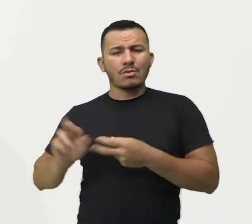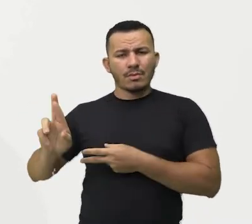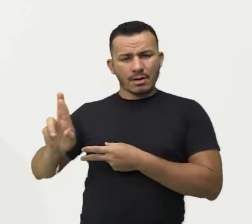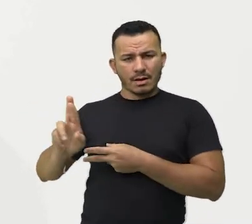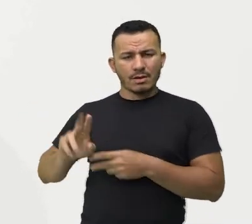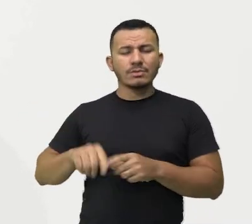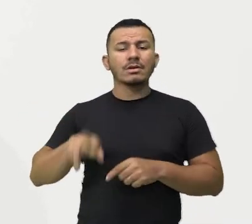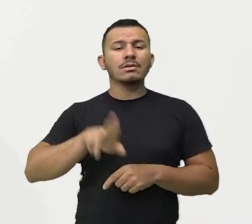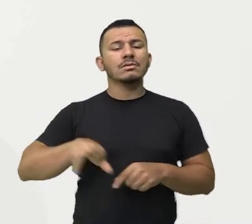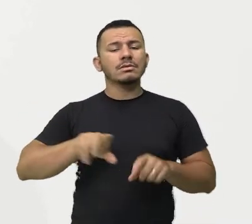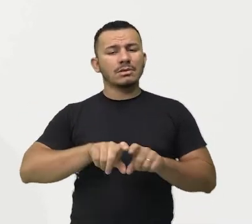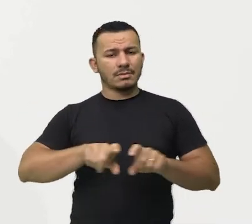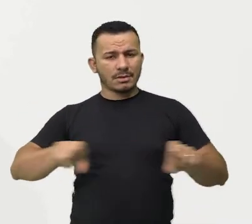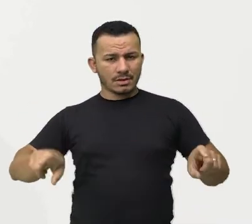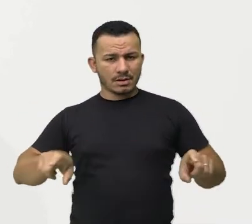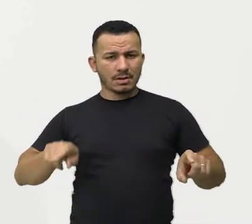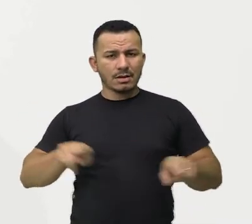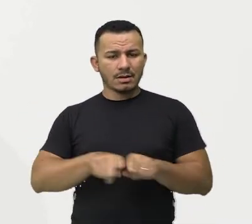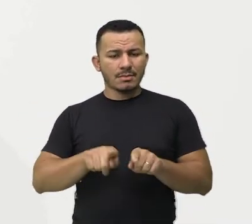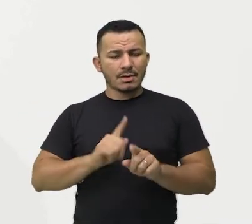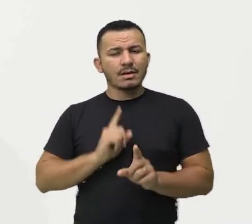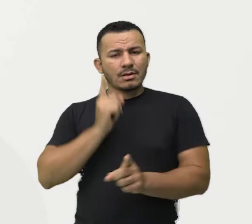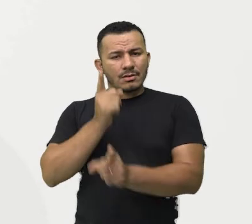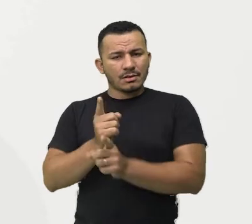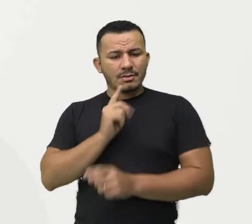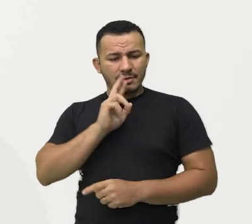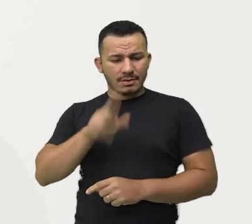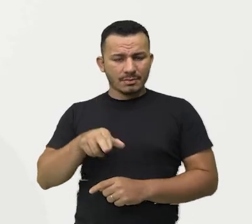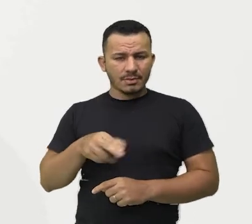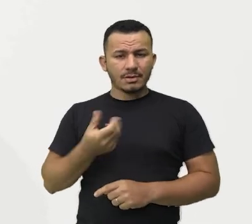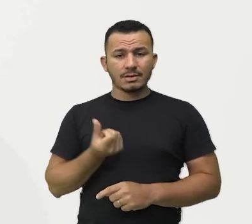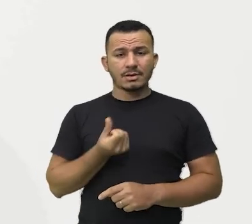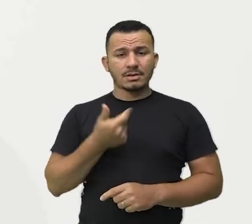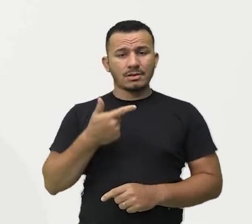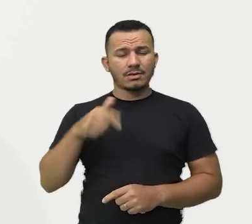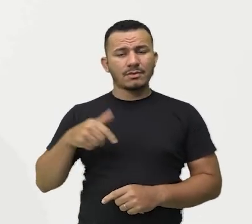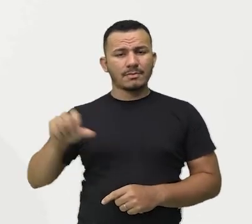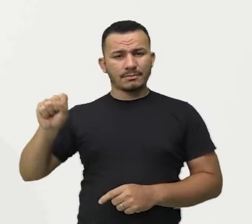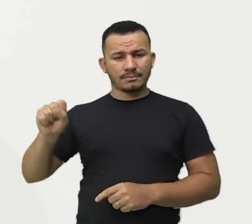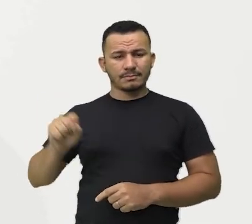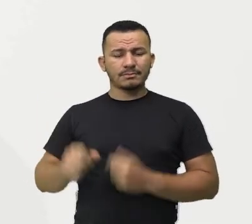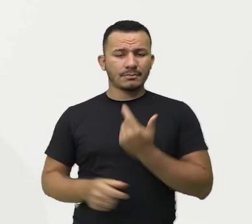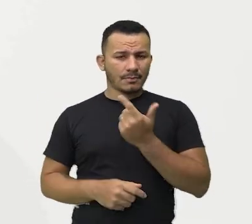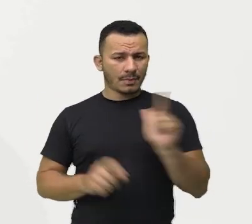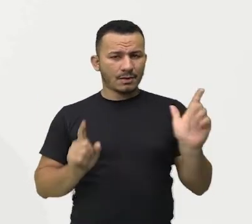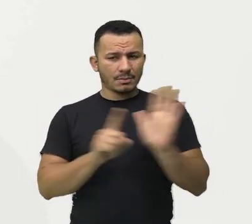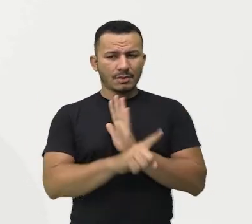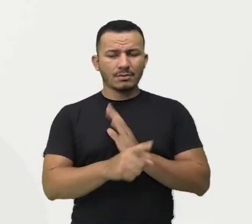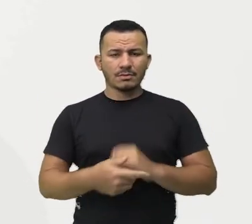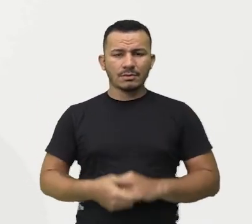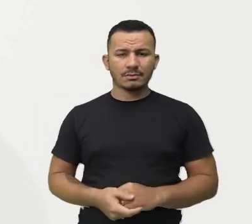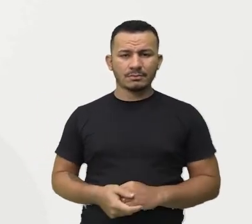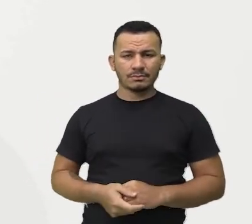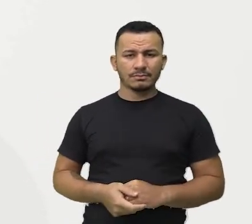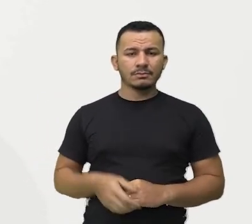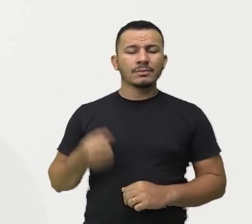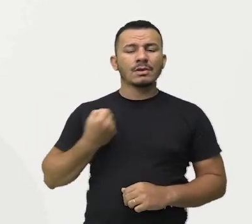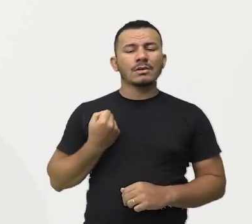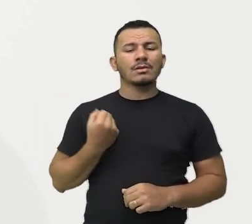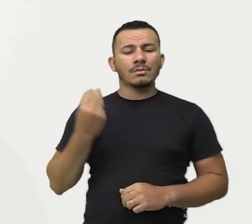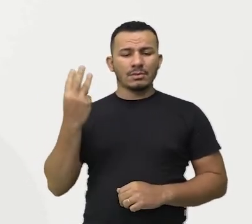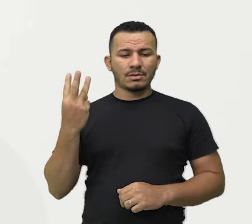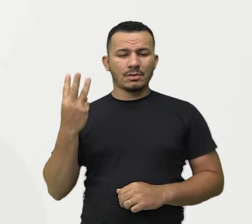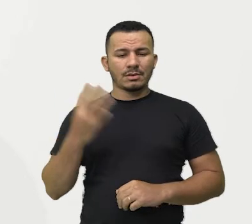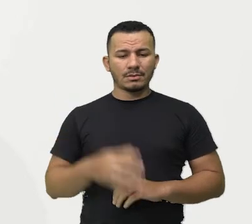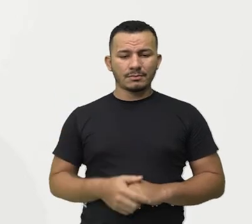certo? Aplicamos a fórmula e chegamos na resposta. Beleza, pessoal? Bora para outra questão.